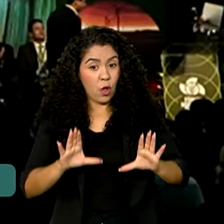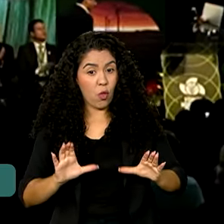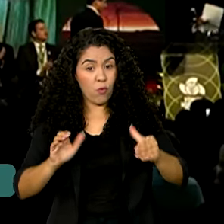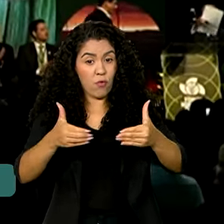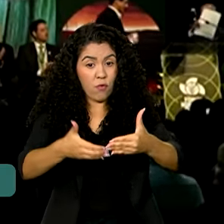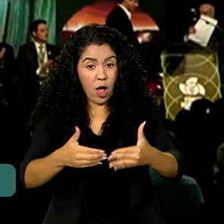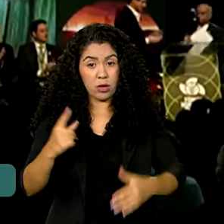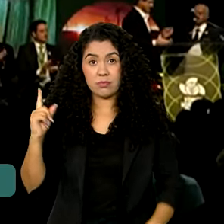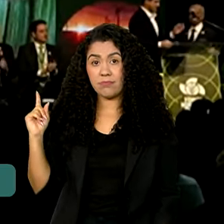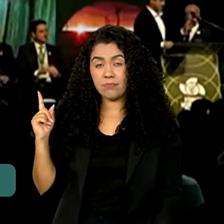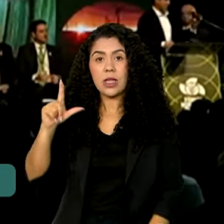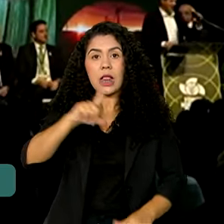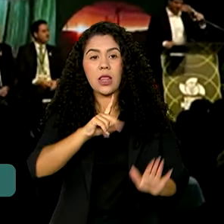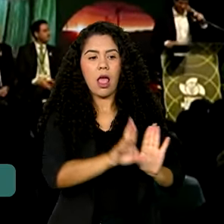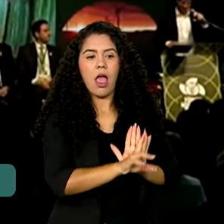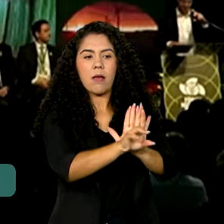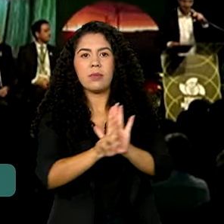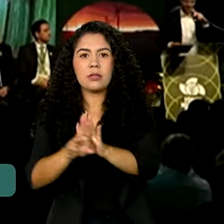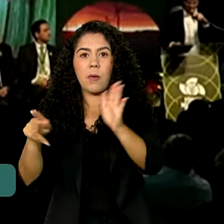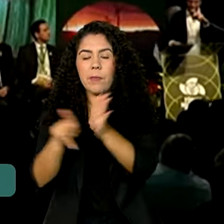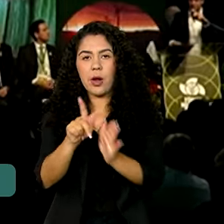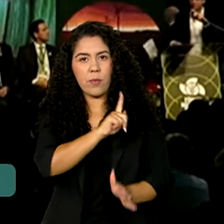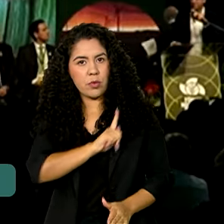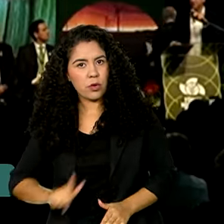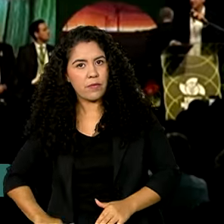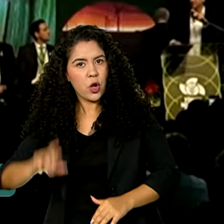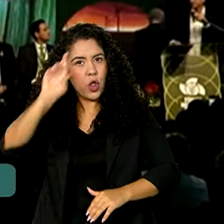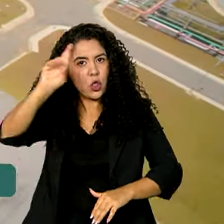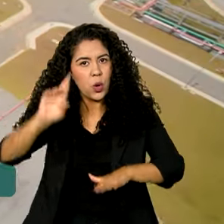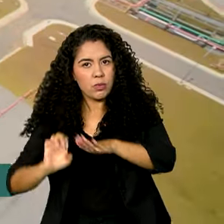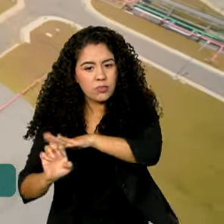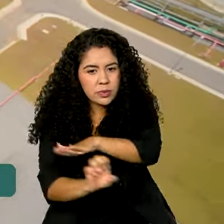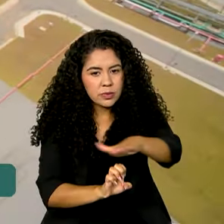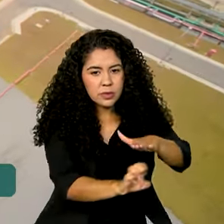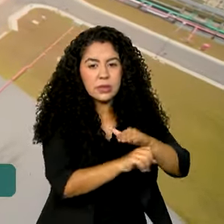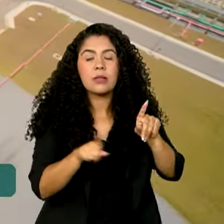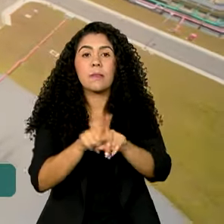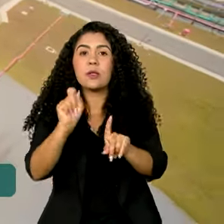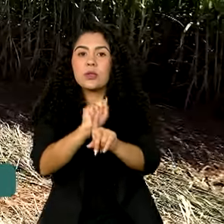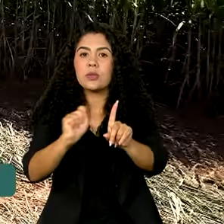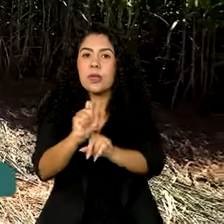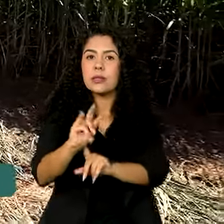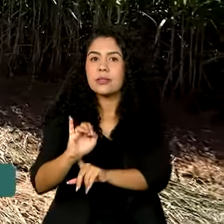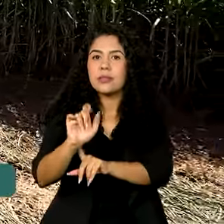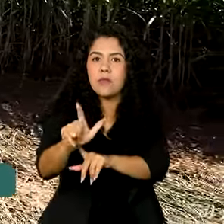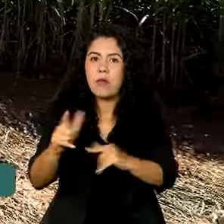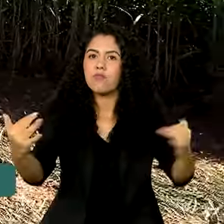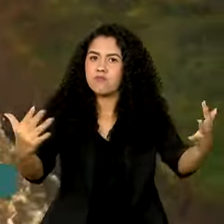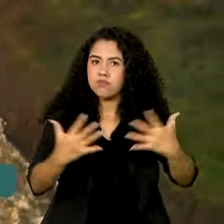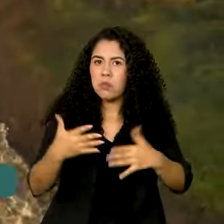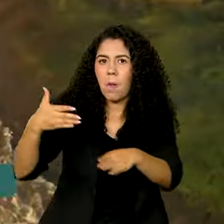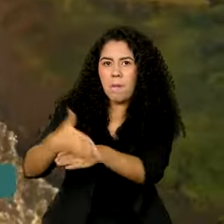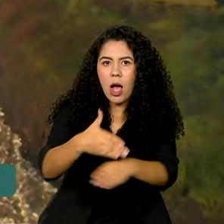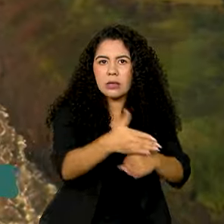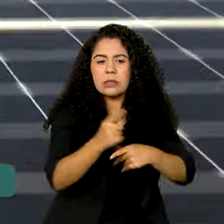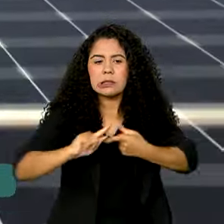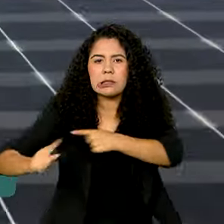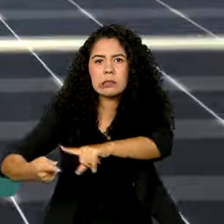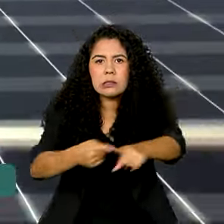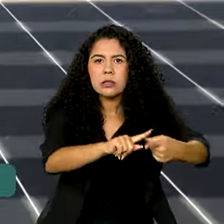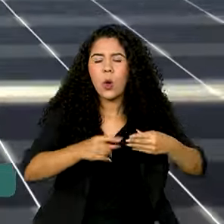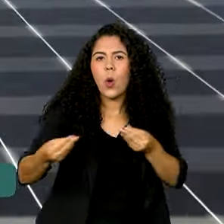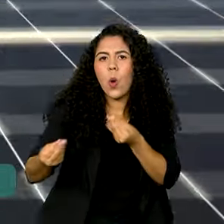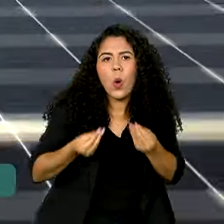reúne representantes do governo, empresários e sociedade para debater os desafios de novos negócios